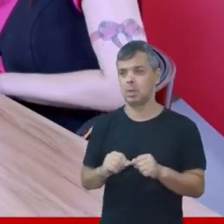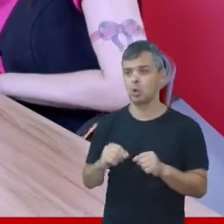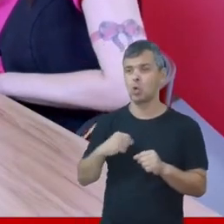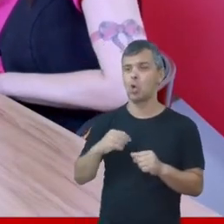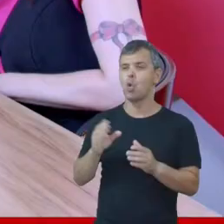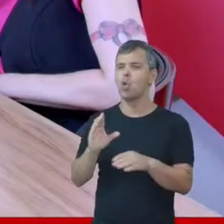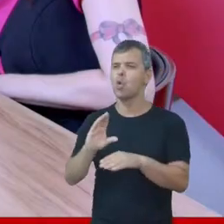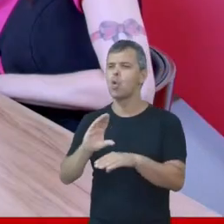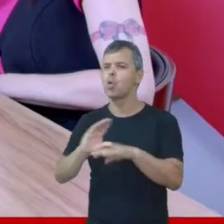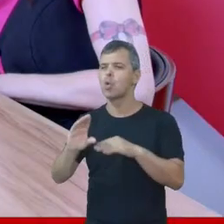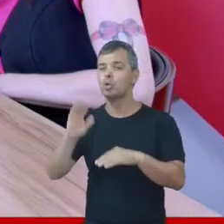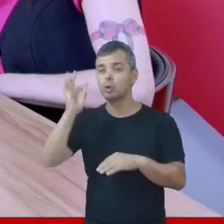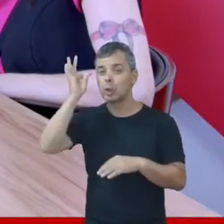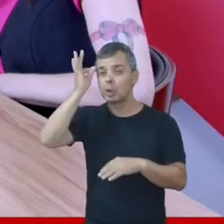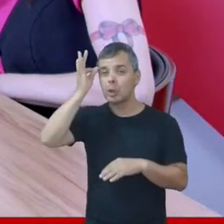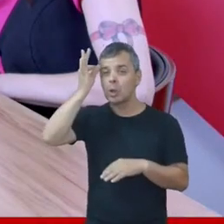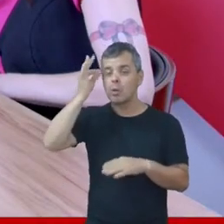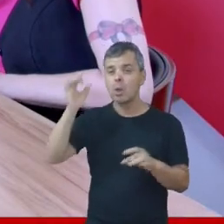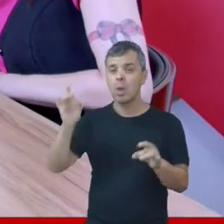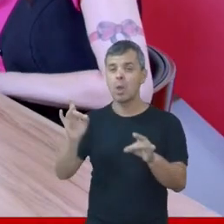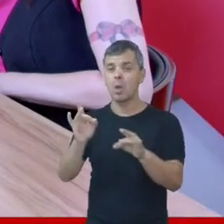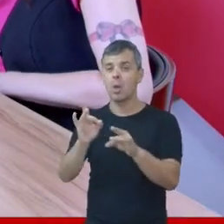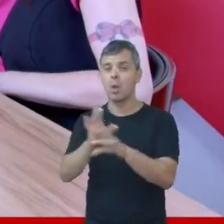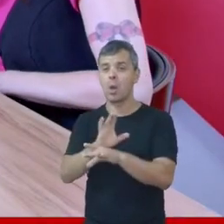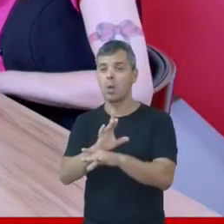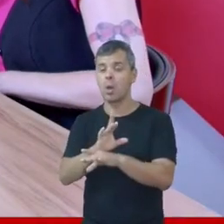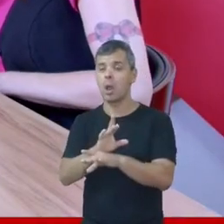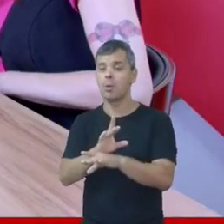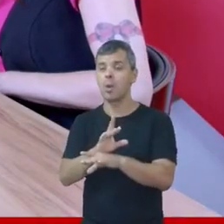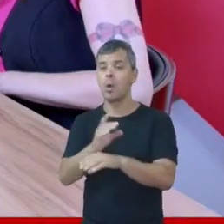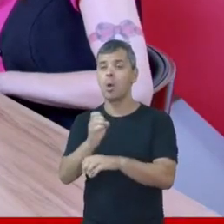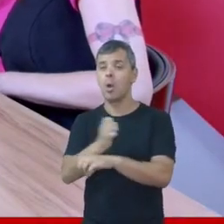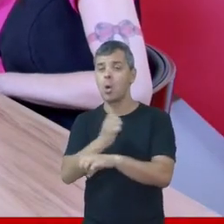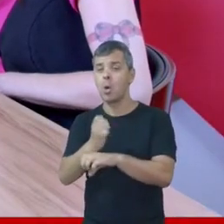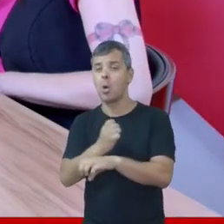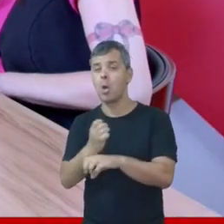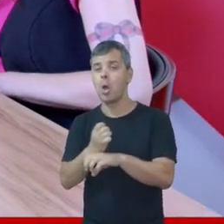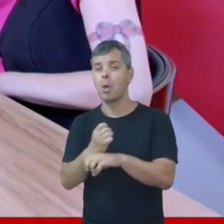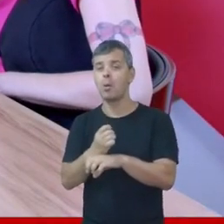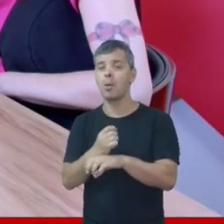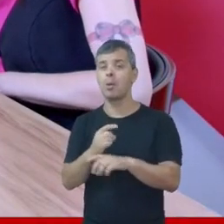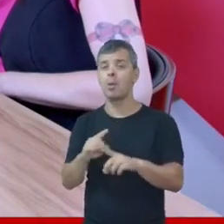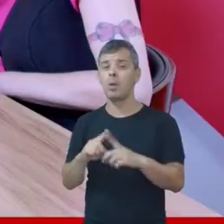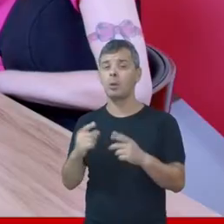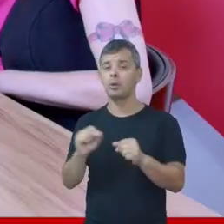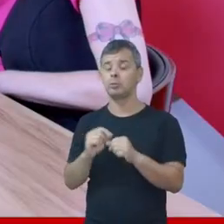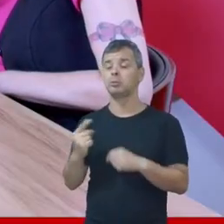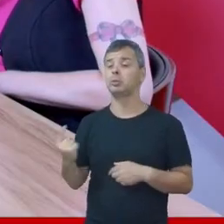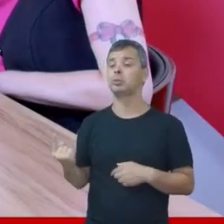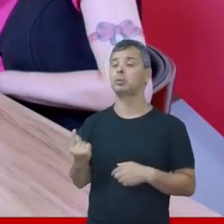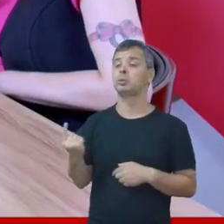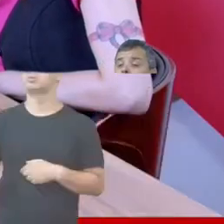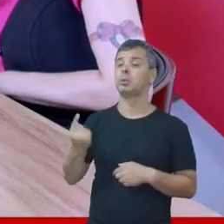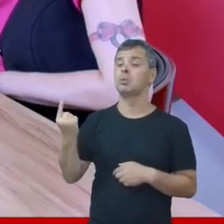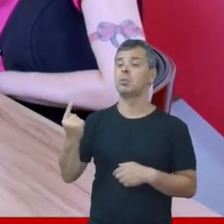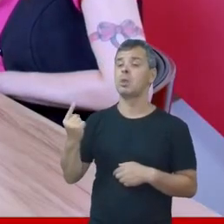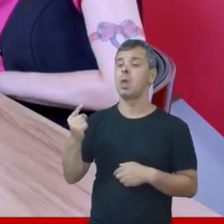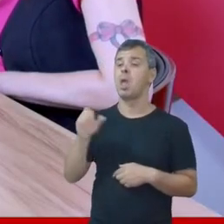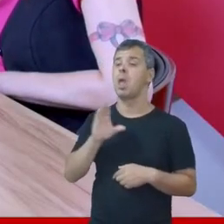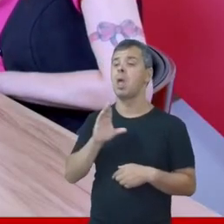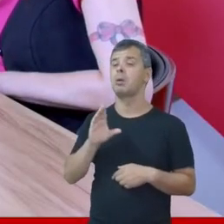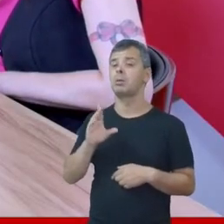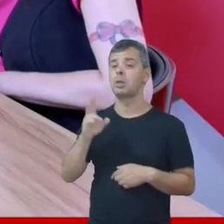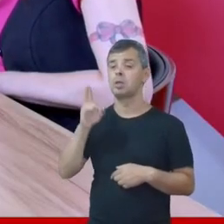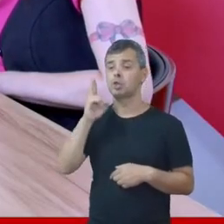teologia. E aí tinha encerrado o estágio, eu tava lá no Ver o Peso, sozinho, tomando uma cervejinha. Sim,